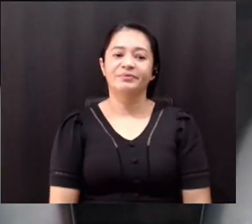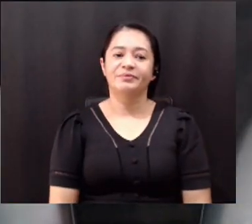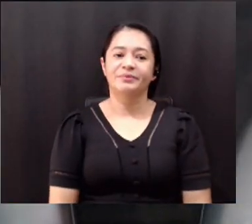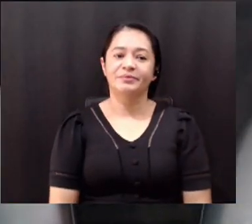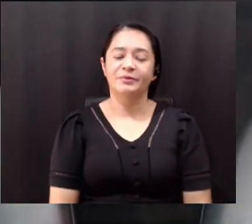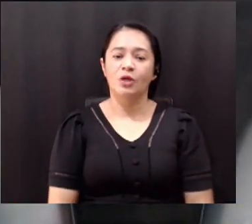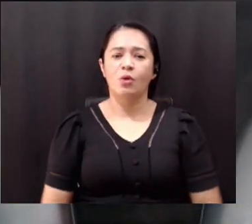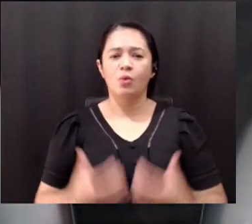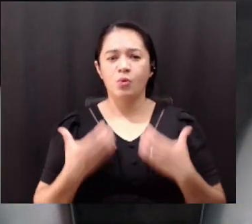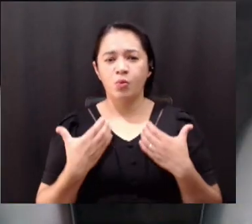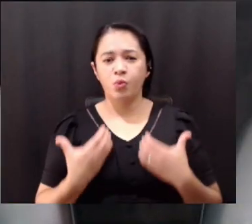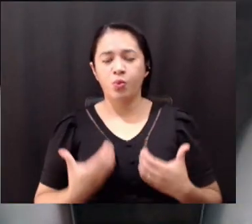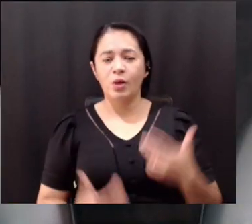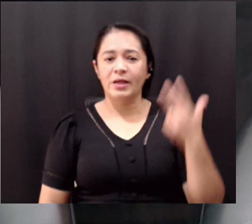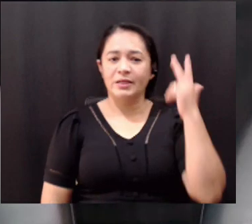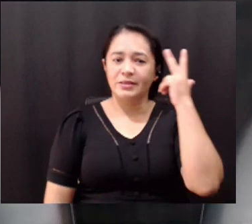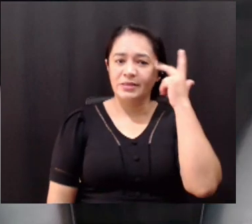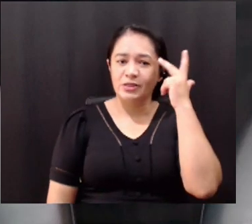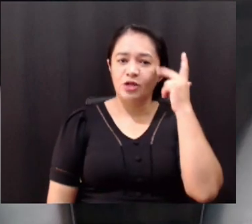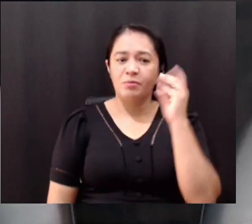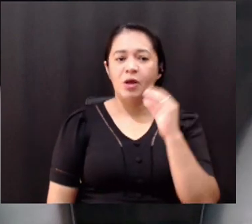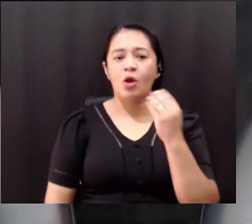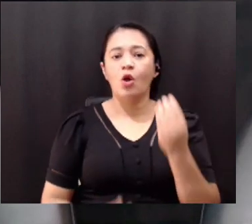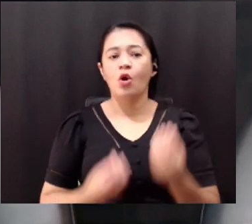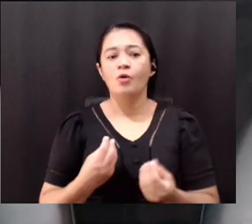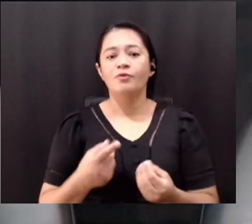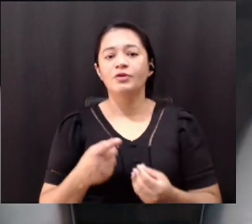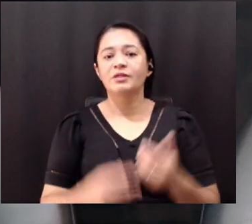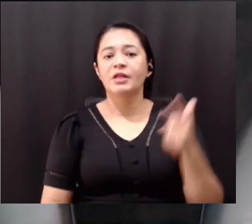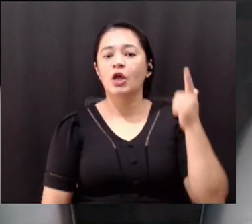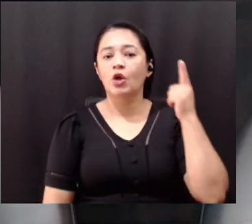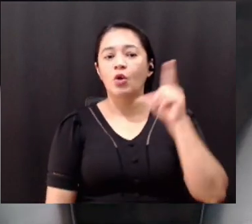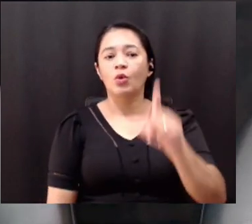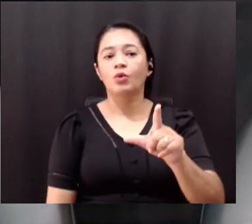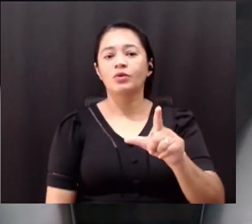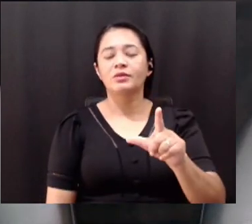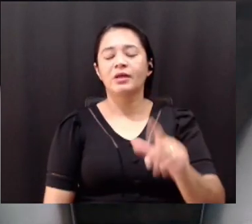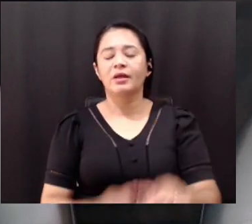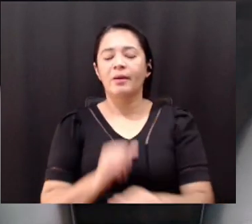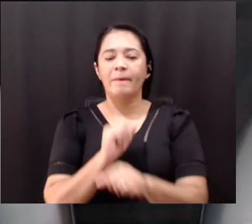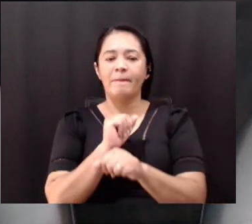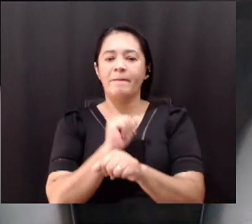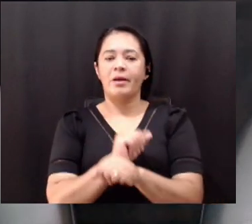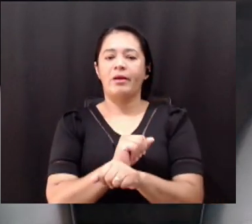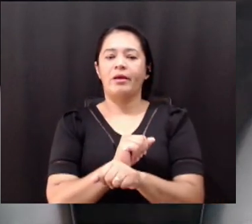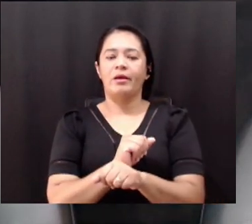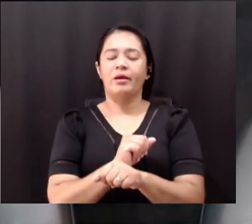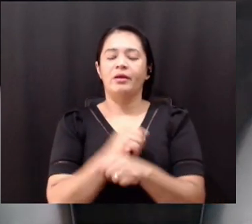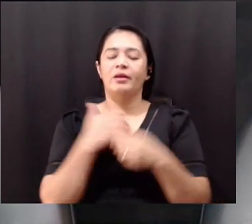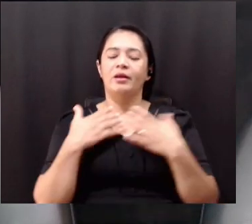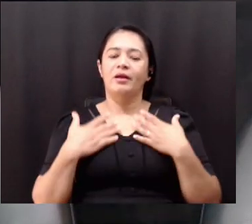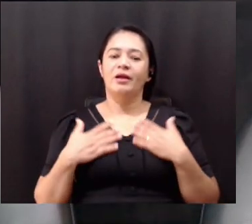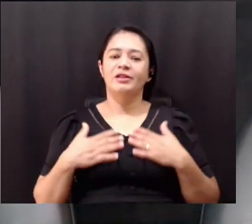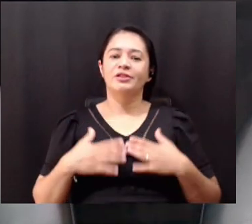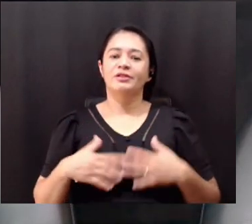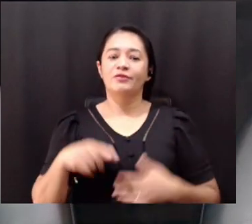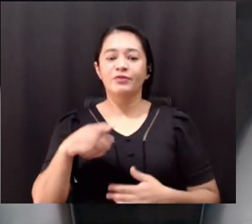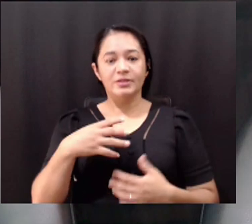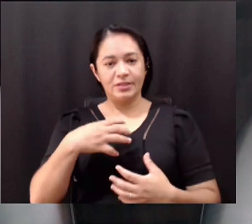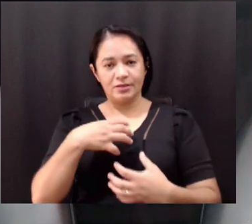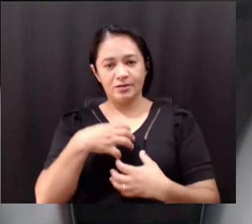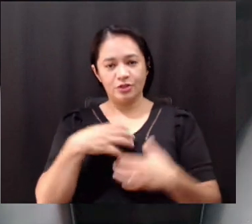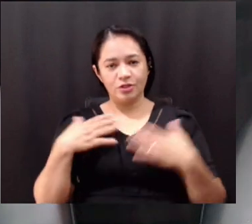normal, né? De novo, você consegue dar essa parada. Você sente que está cansado, mas você consegue